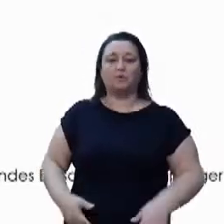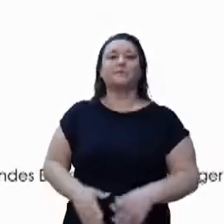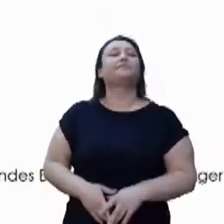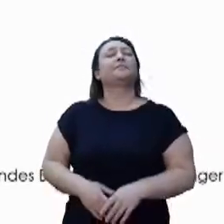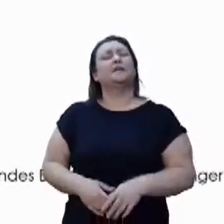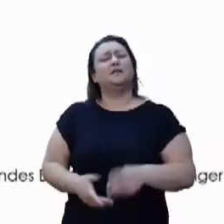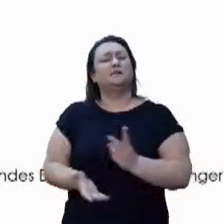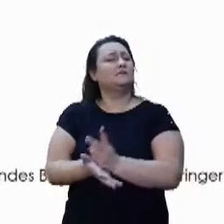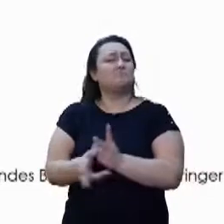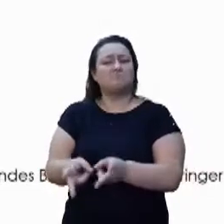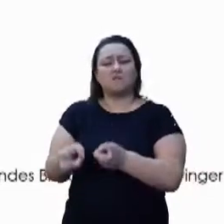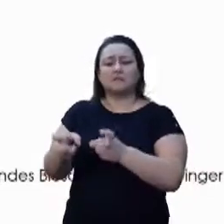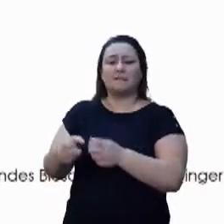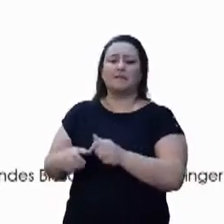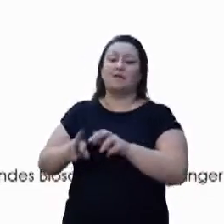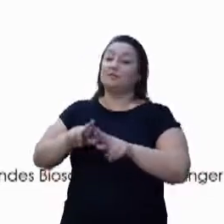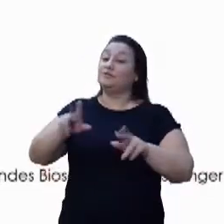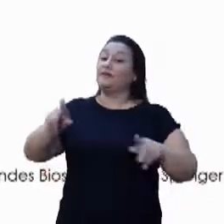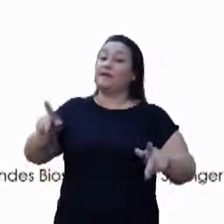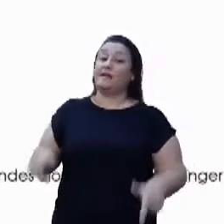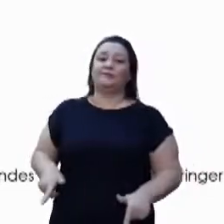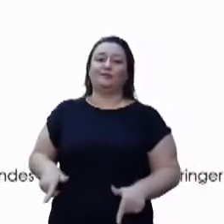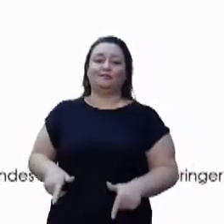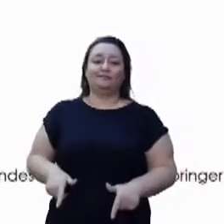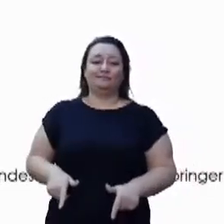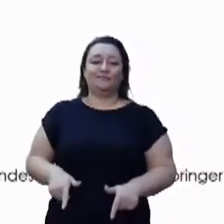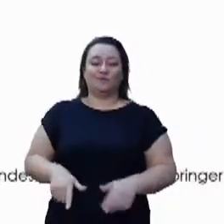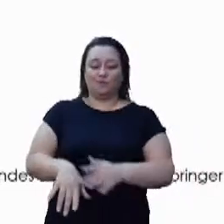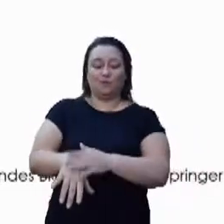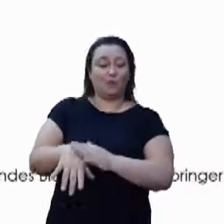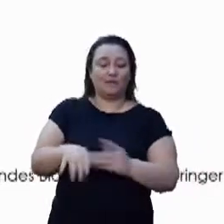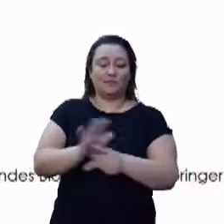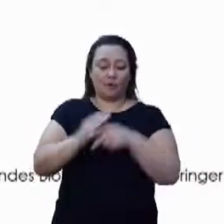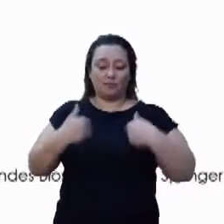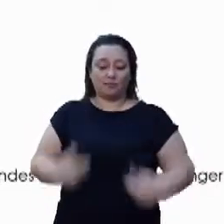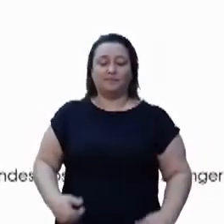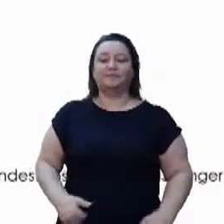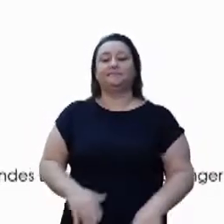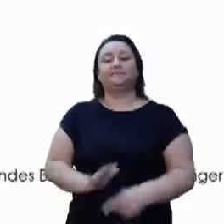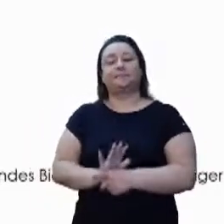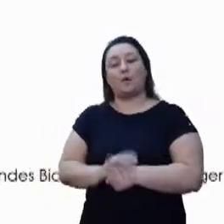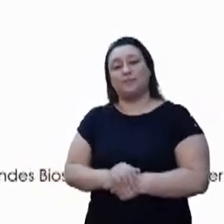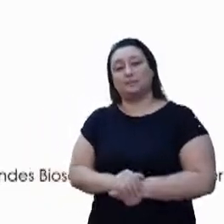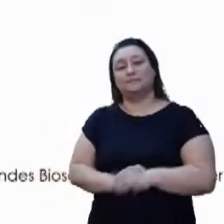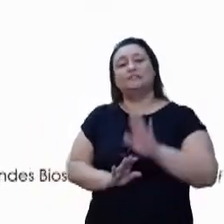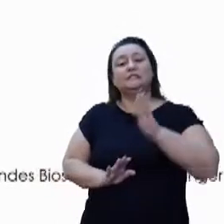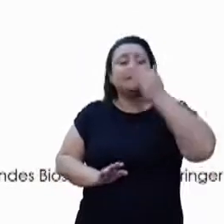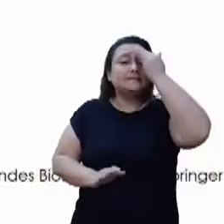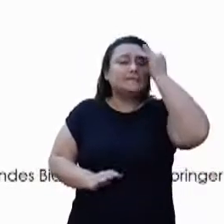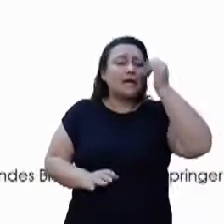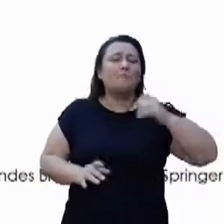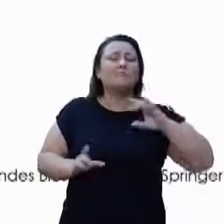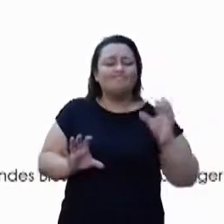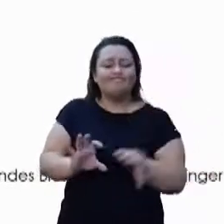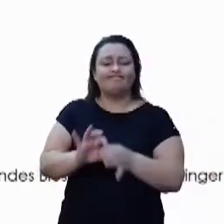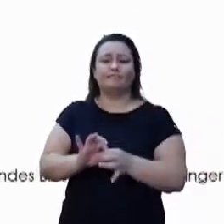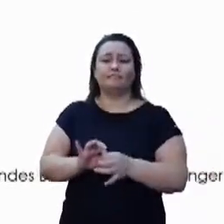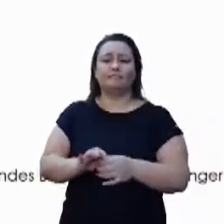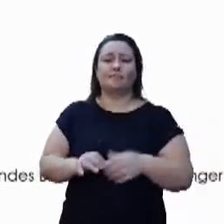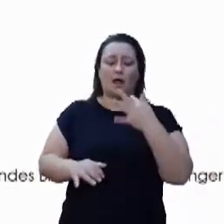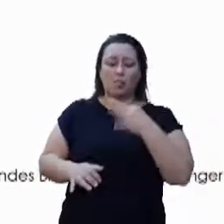que diferencia de outras formas de ictiose. Então, os pacientes com síndrome de Sjögren-Larsson, além da ictiose, é uma ictiose muito associada a